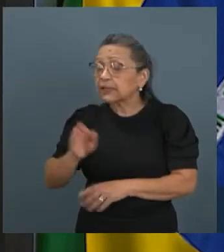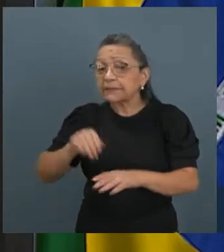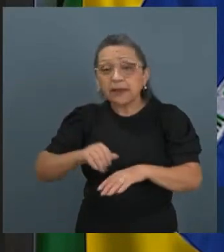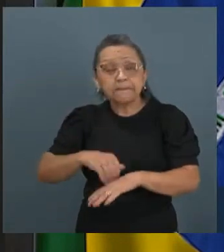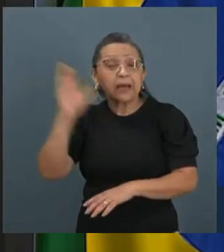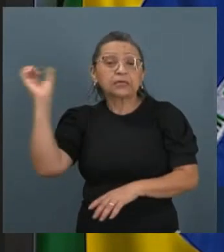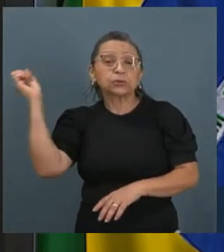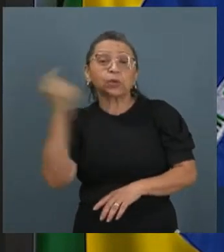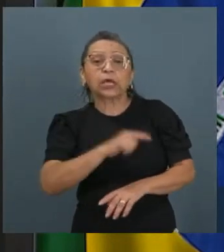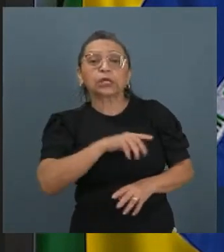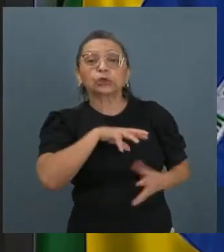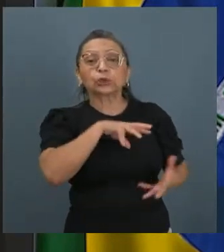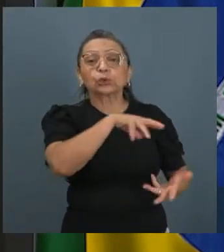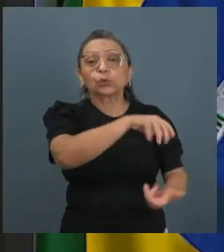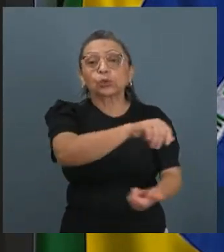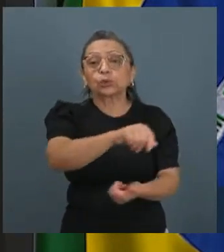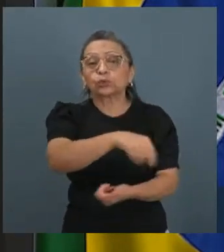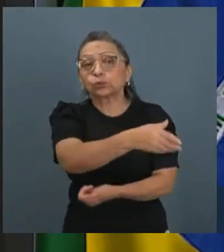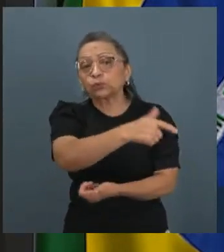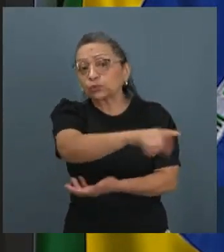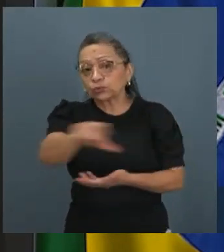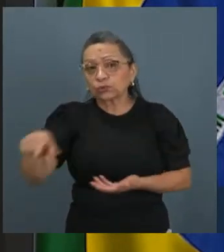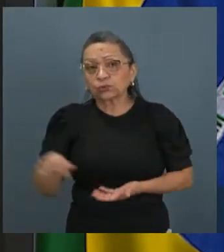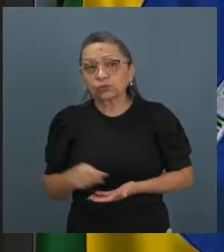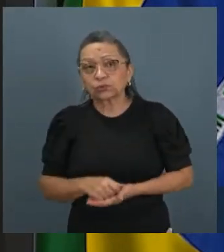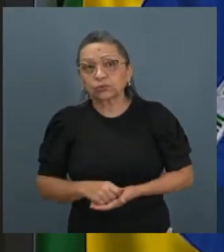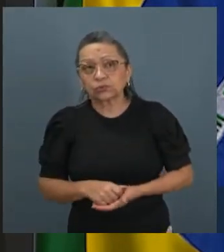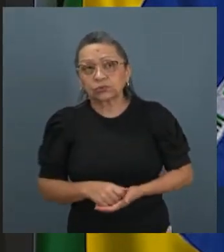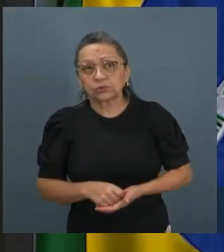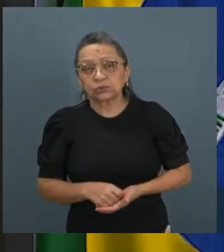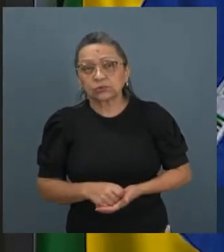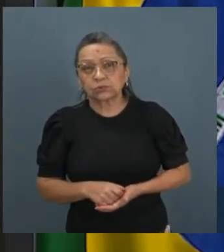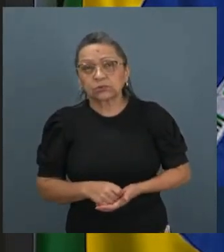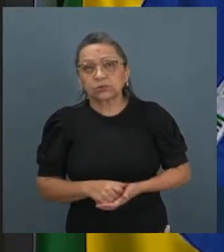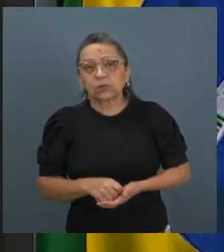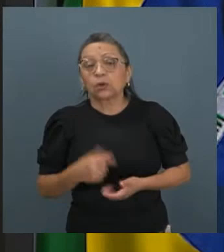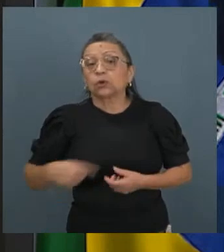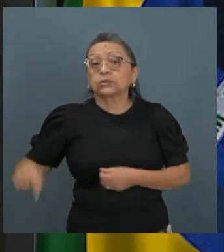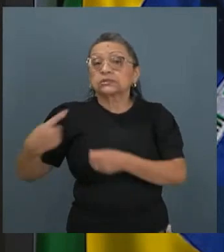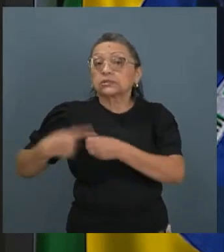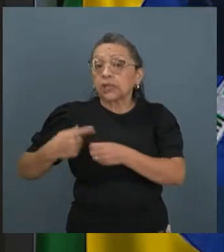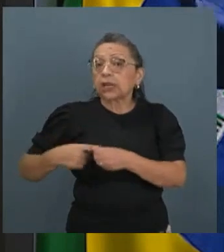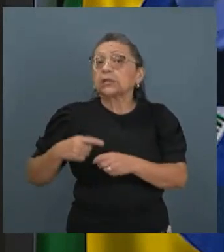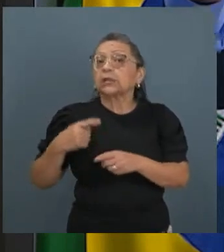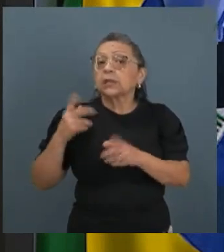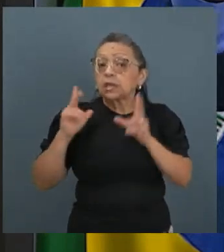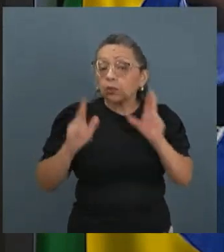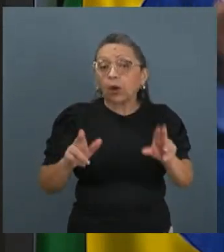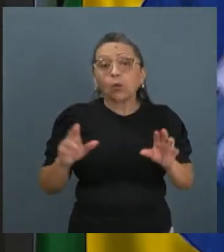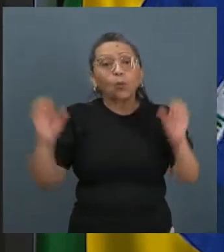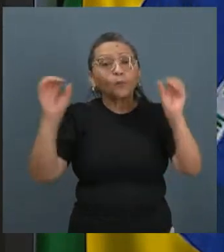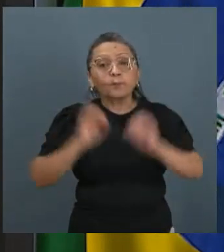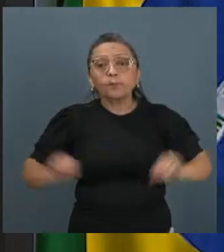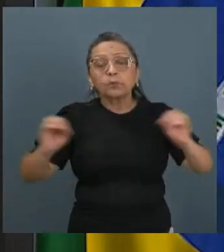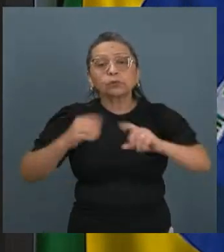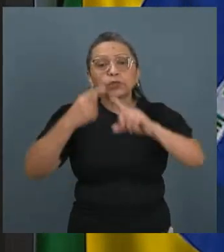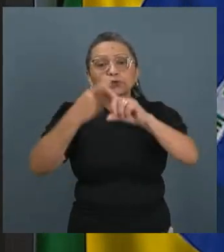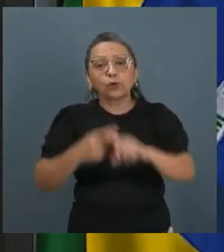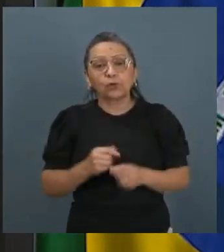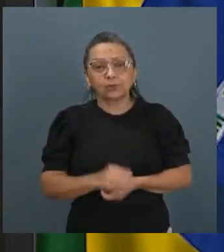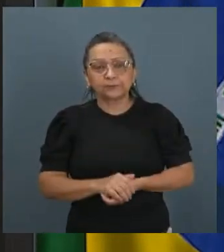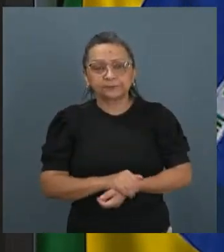de todos os outros, as outras cidades do mesmo tamanho que não tem jogo.